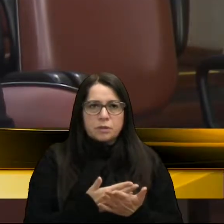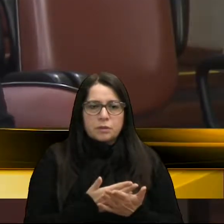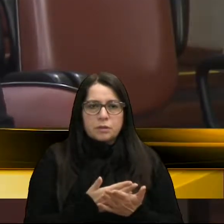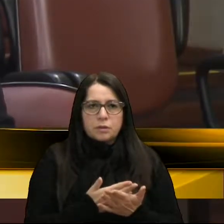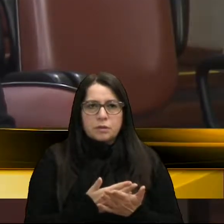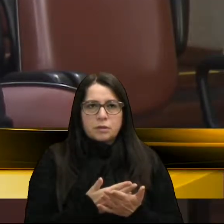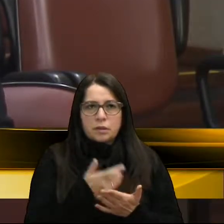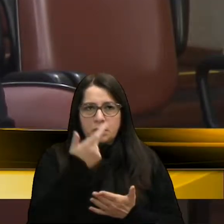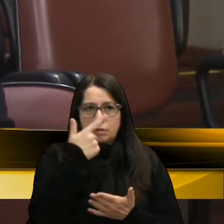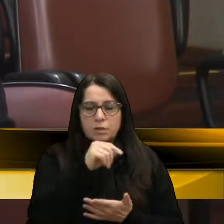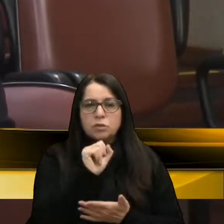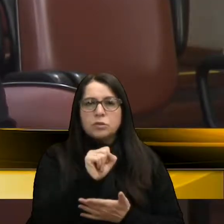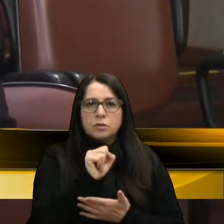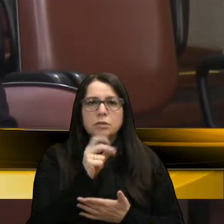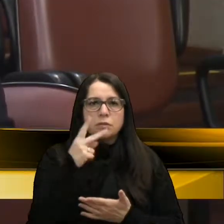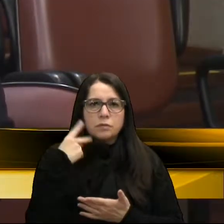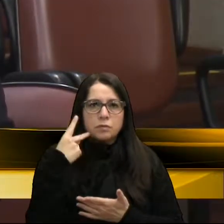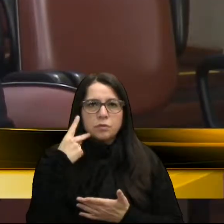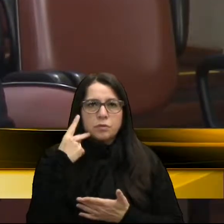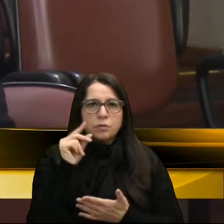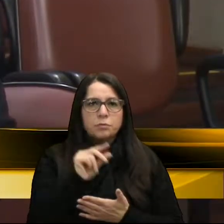e acho, sim, que o vereador tem